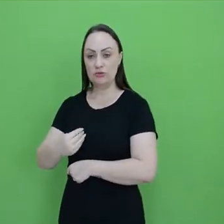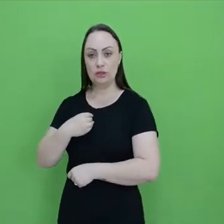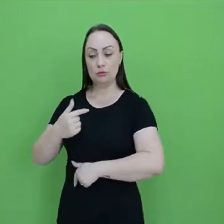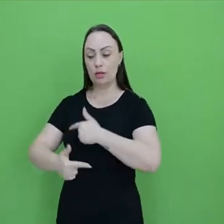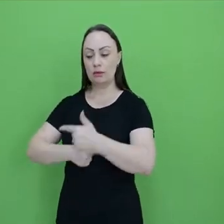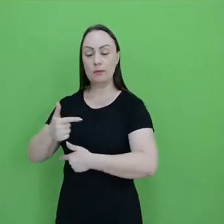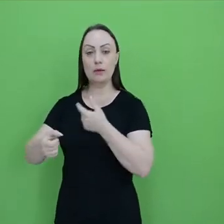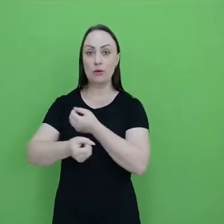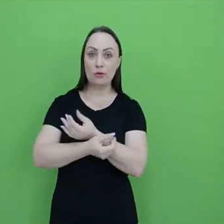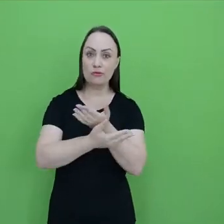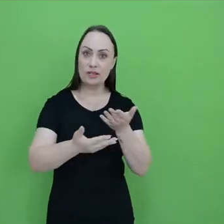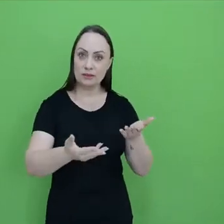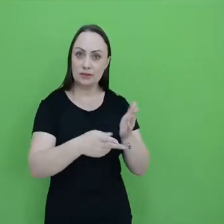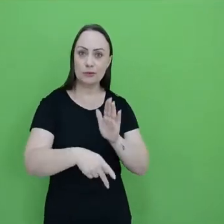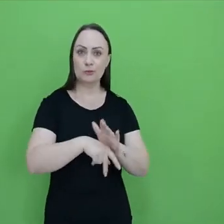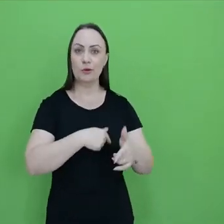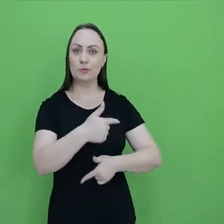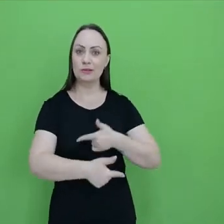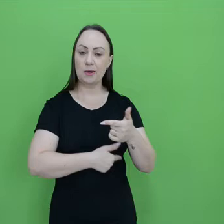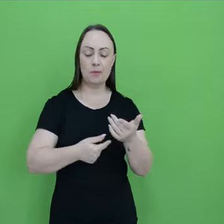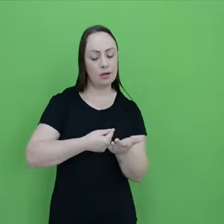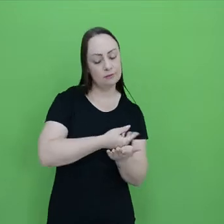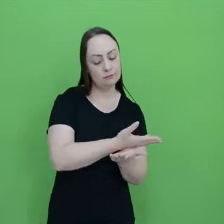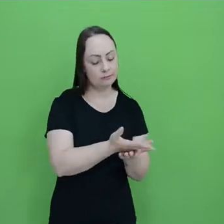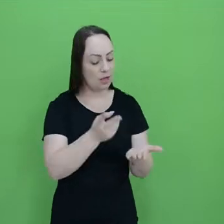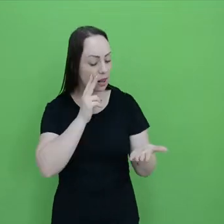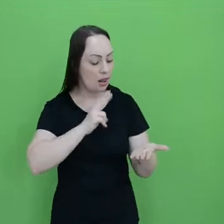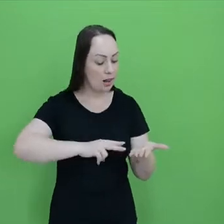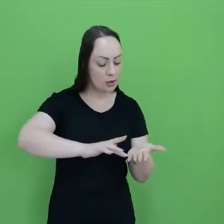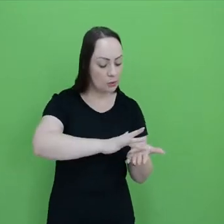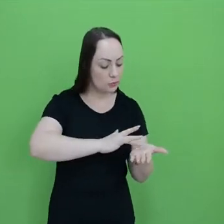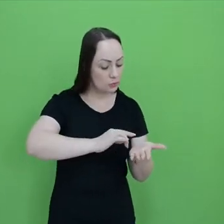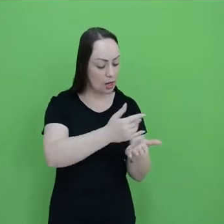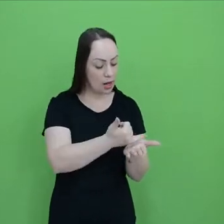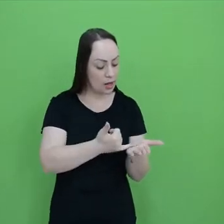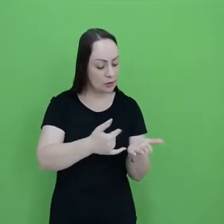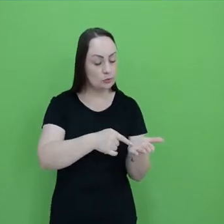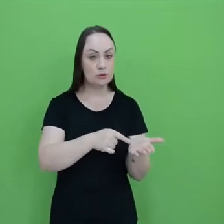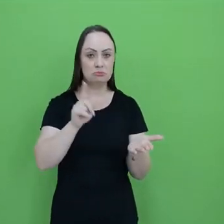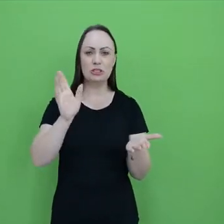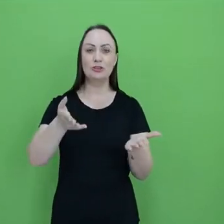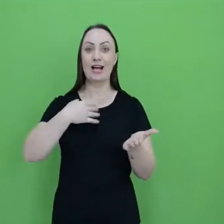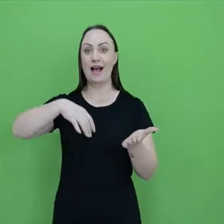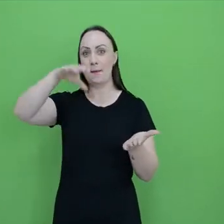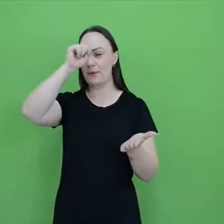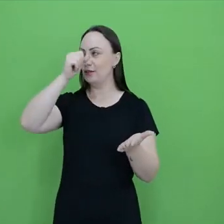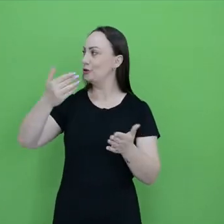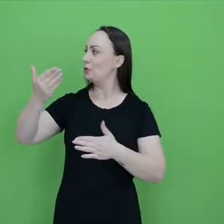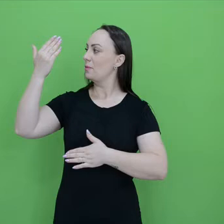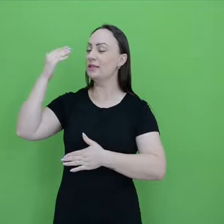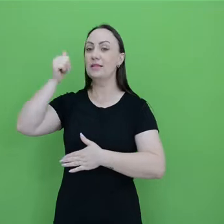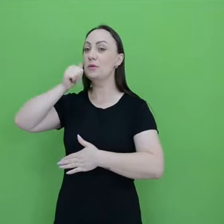trabalhando, oferecendo os seus serviços de leitura da mão. É um ofício que ela havia aprendido com sua